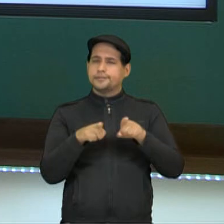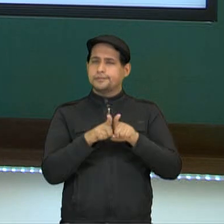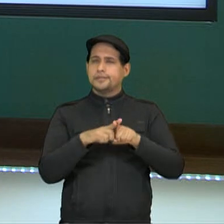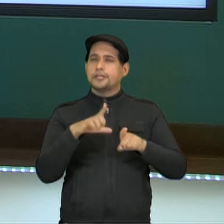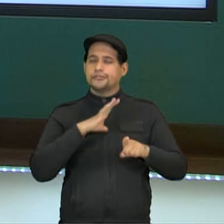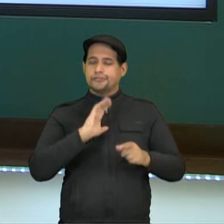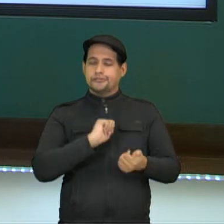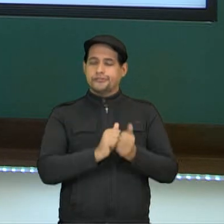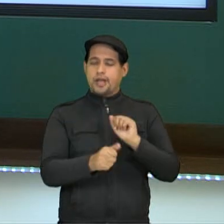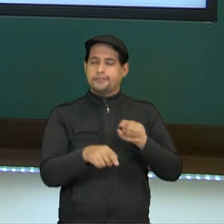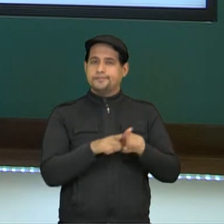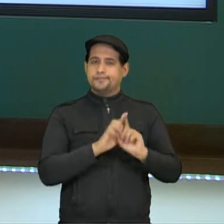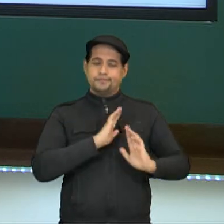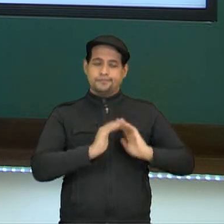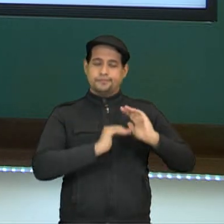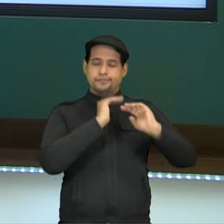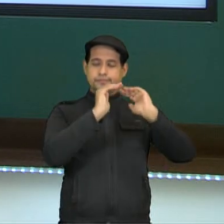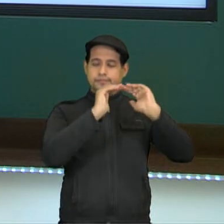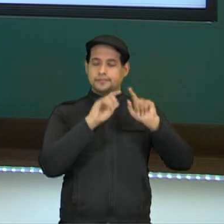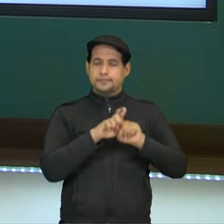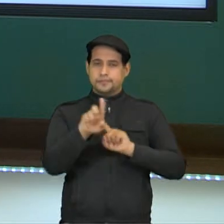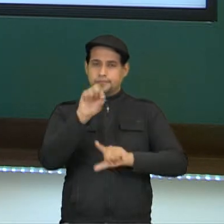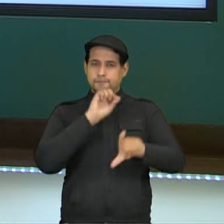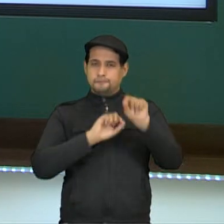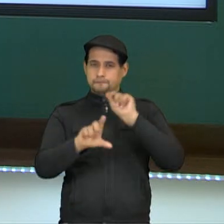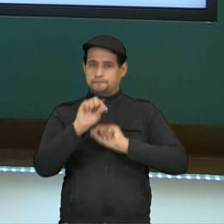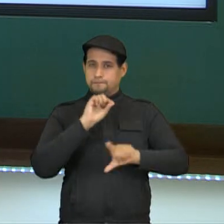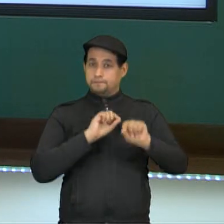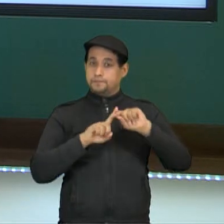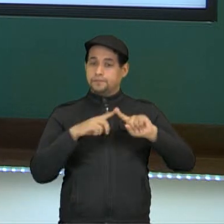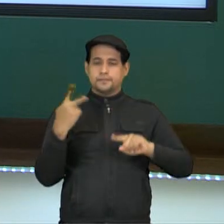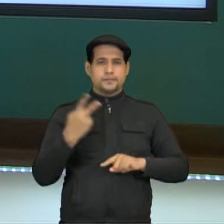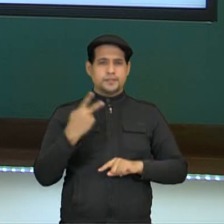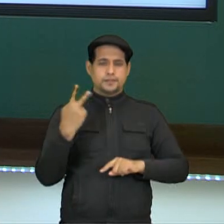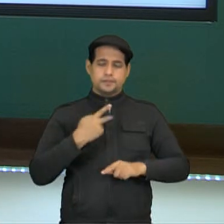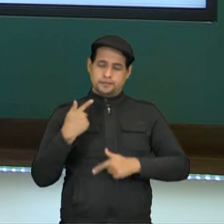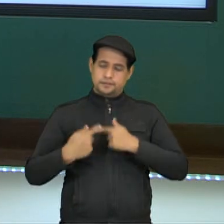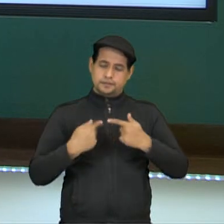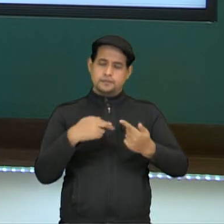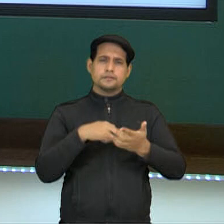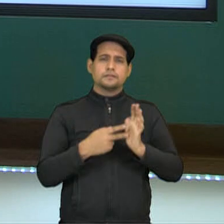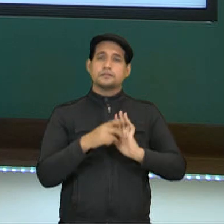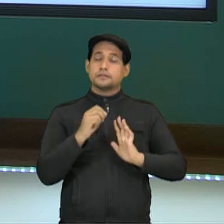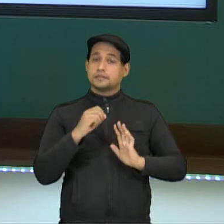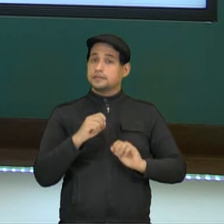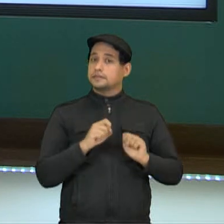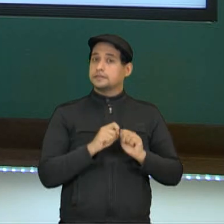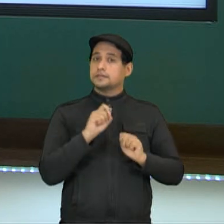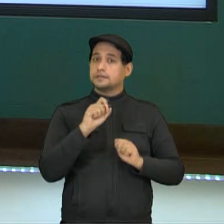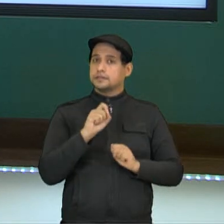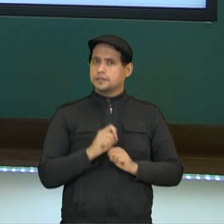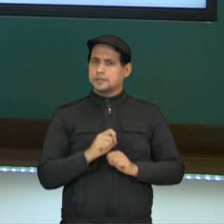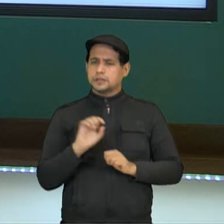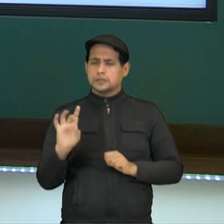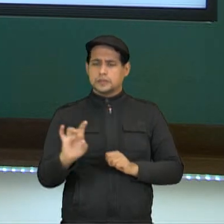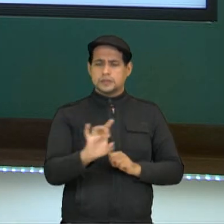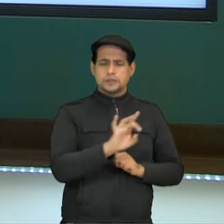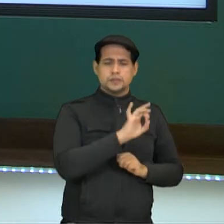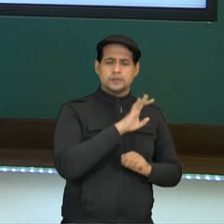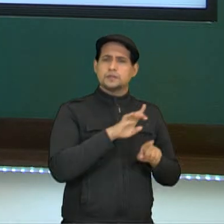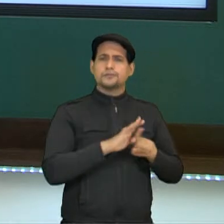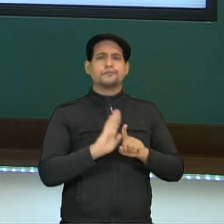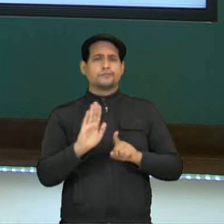estão adaptadas a passar por esse agente seletivo. E a segunda geração vai ser formada, então, por indivíduos